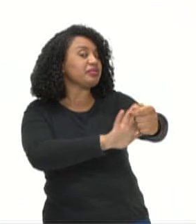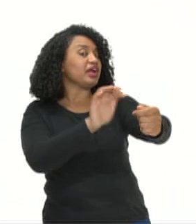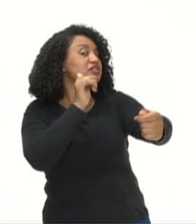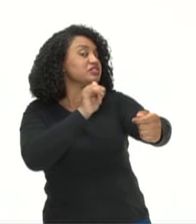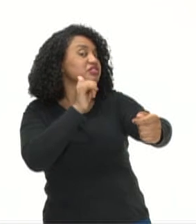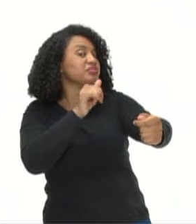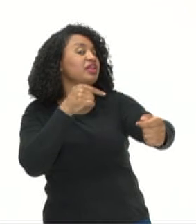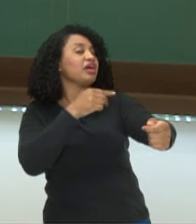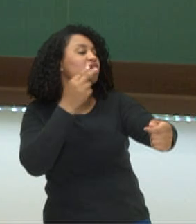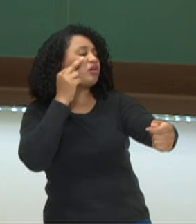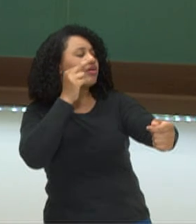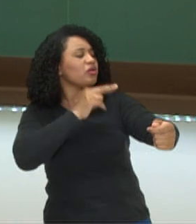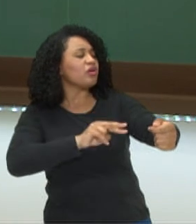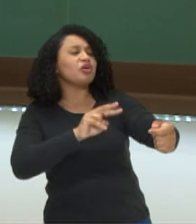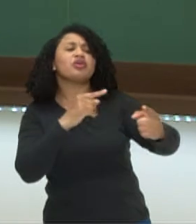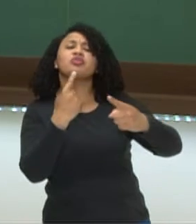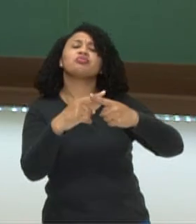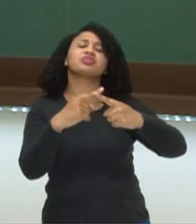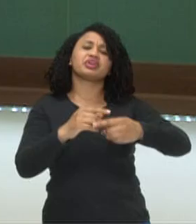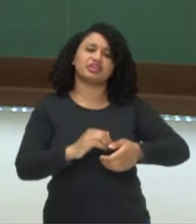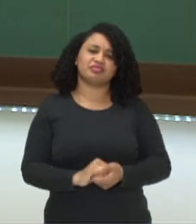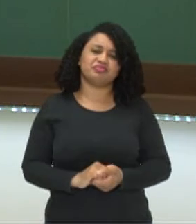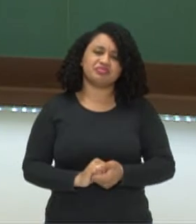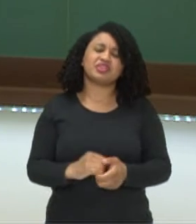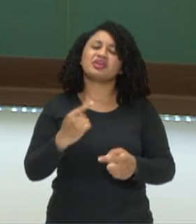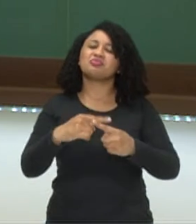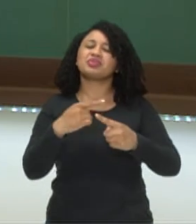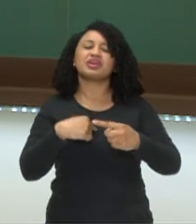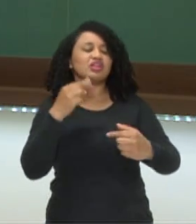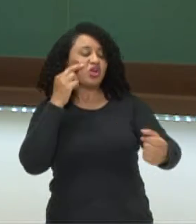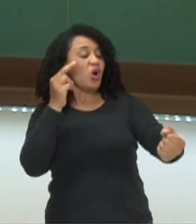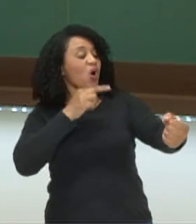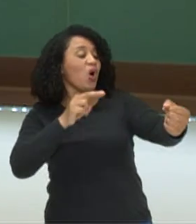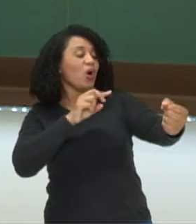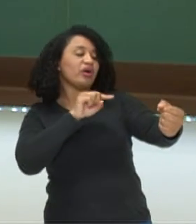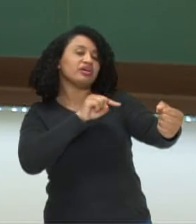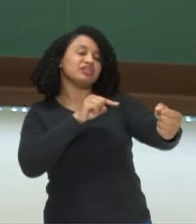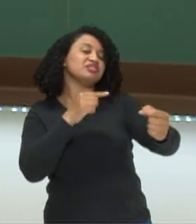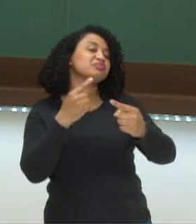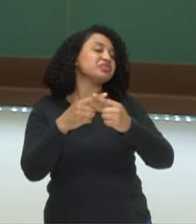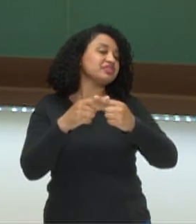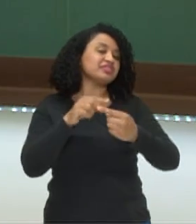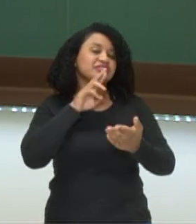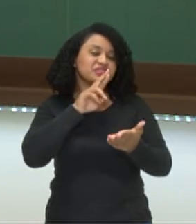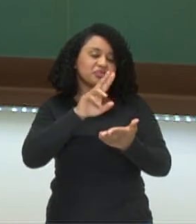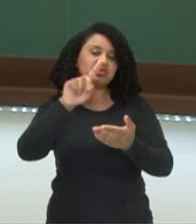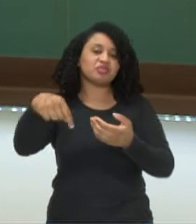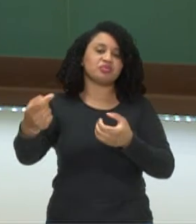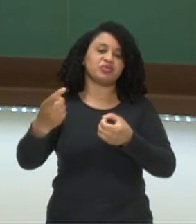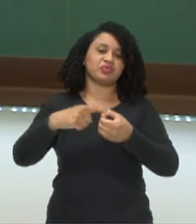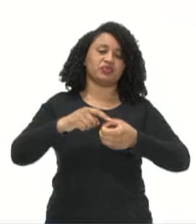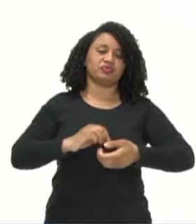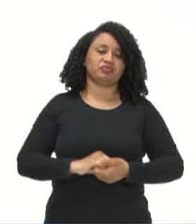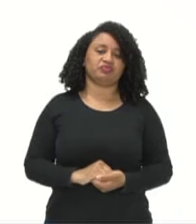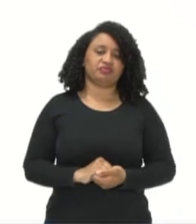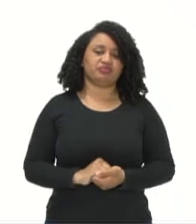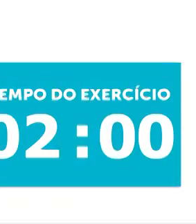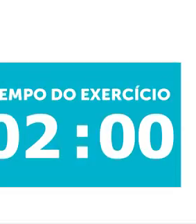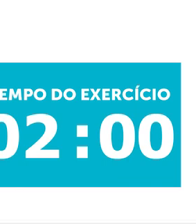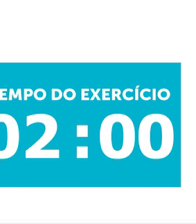Severina? O que será que o leva a ficar tão atento? Faz aí, eu volto em seguida.